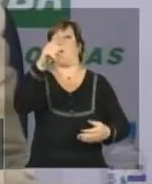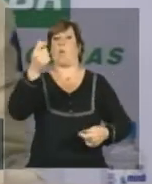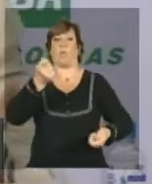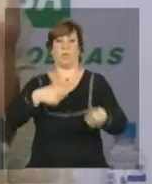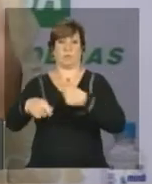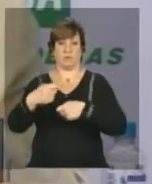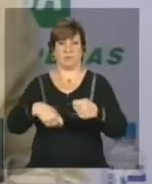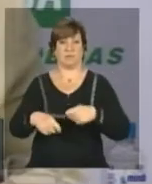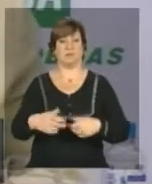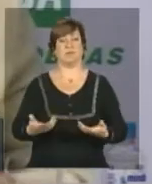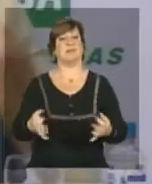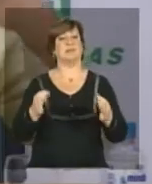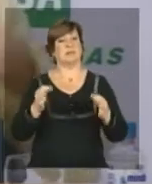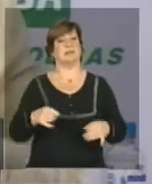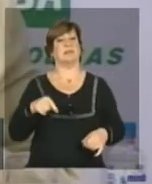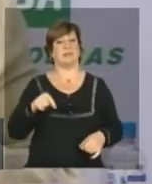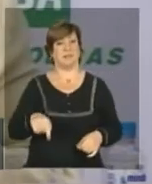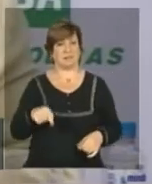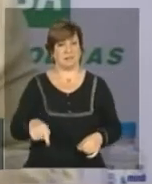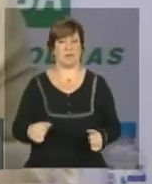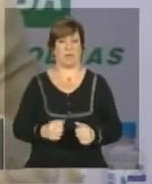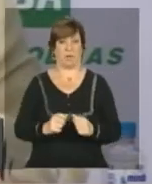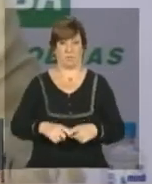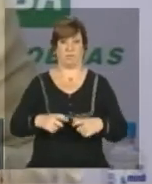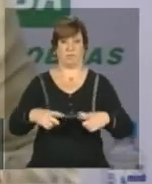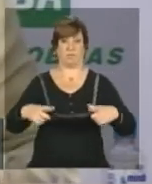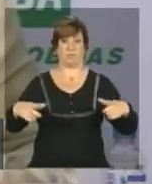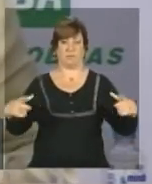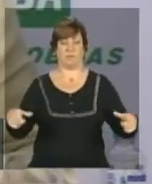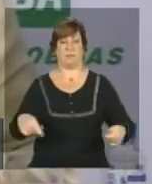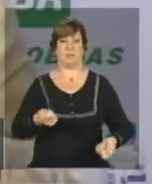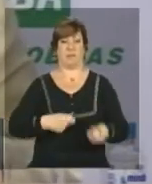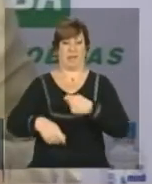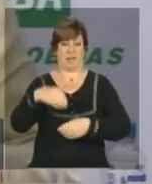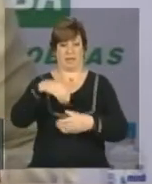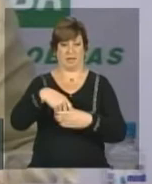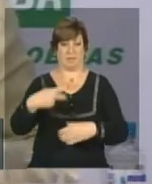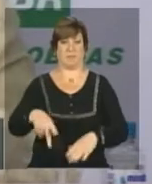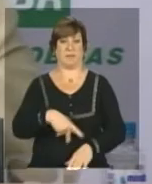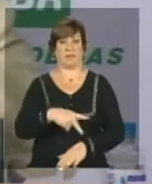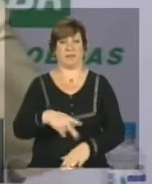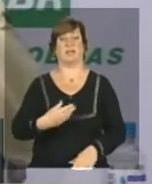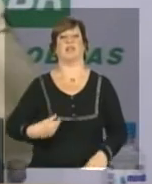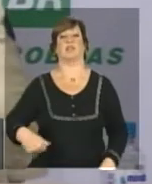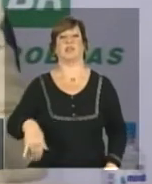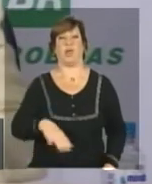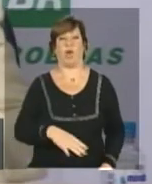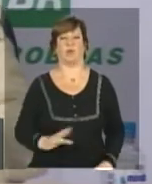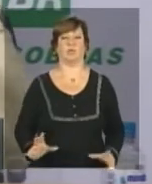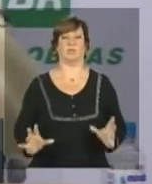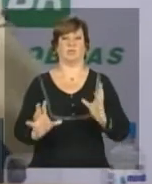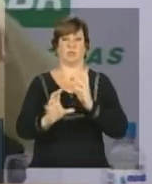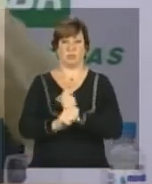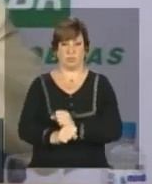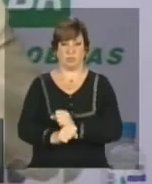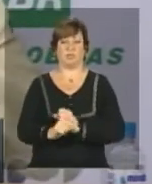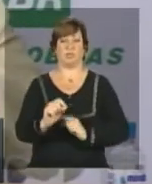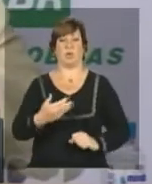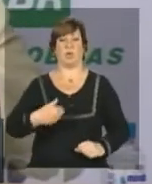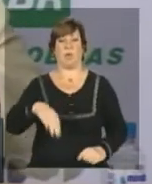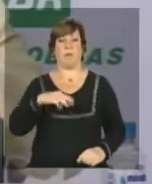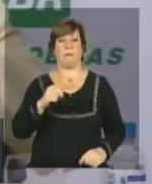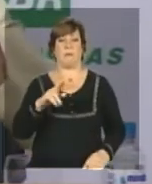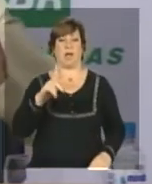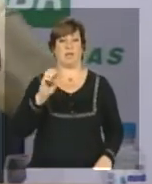mercados, certamente que com esse crescimento do mercado interno, nós contabilizaremos na nossa